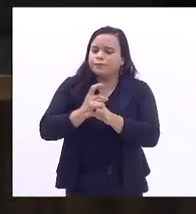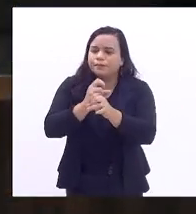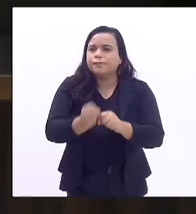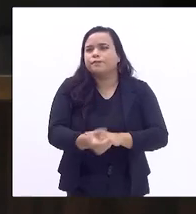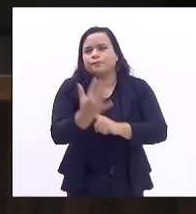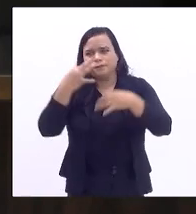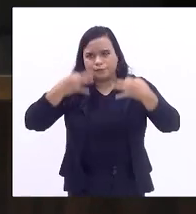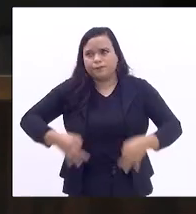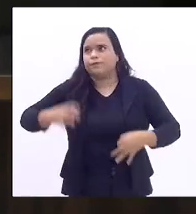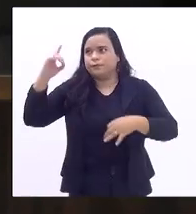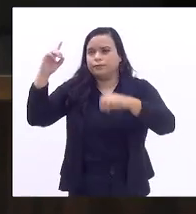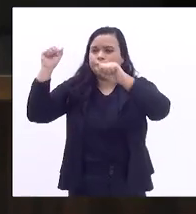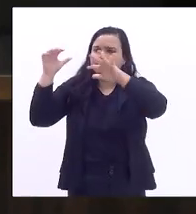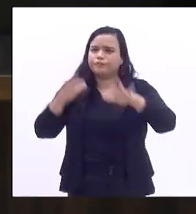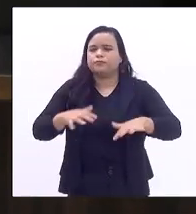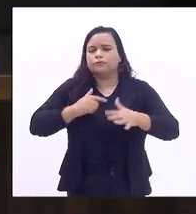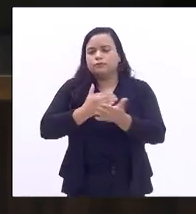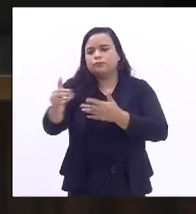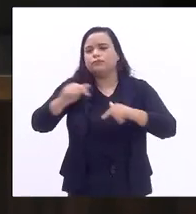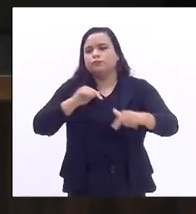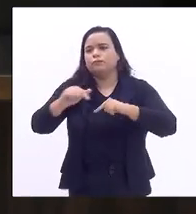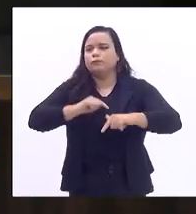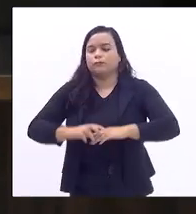iniciamos os nossos trabalhos